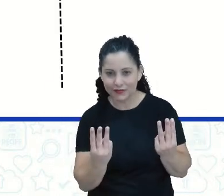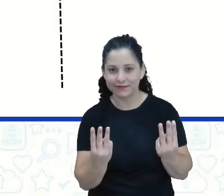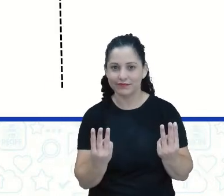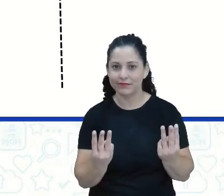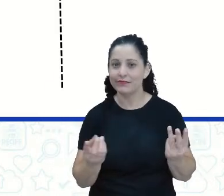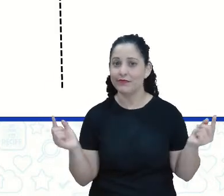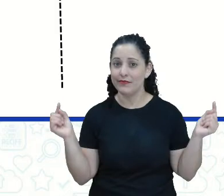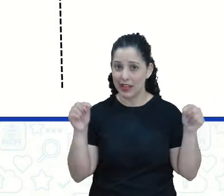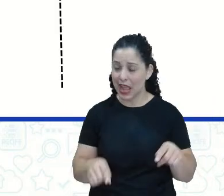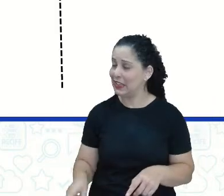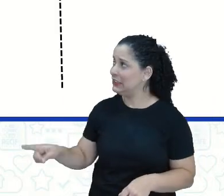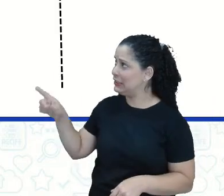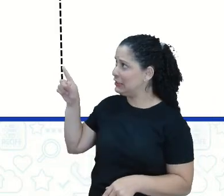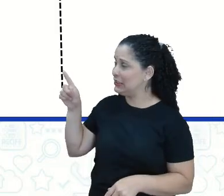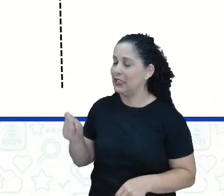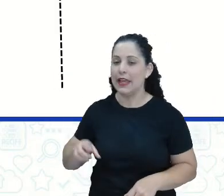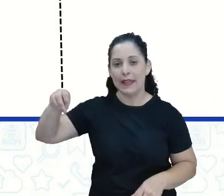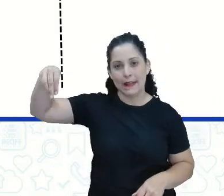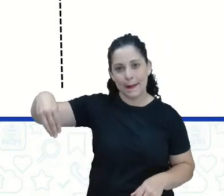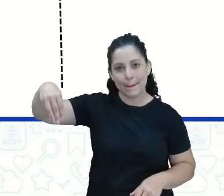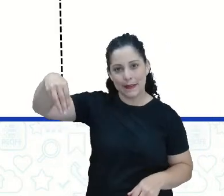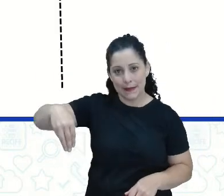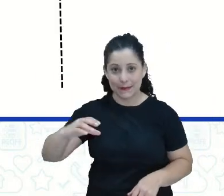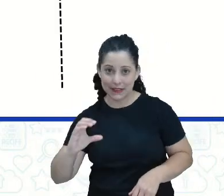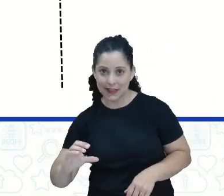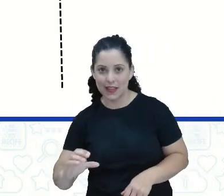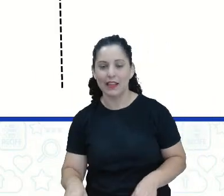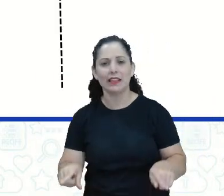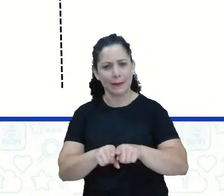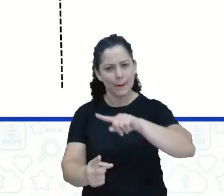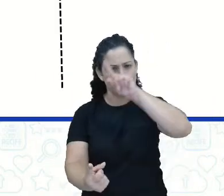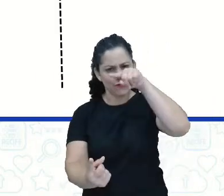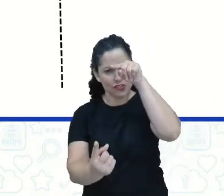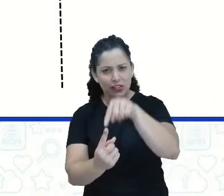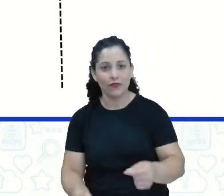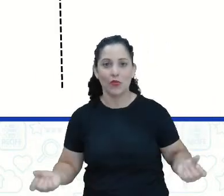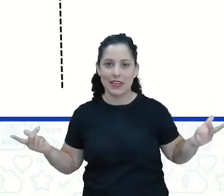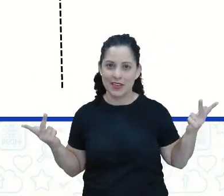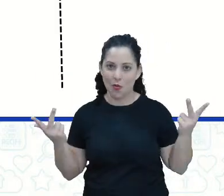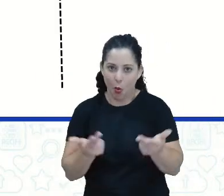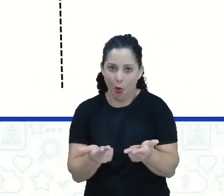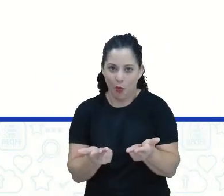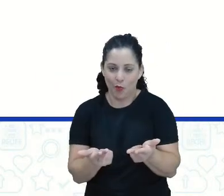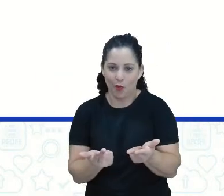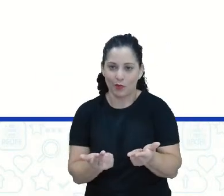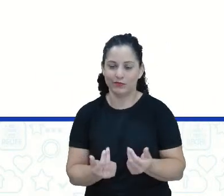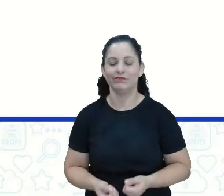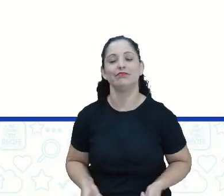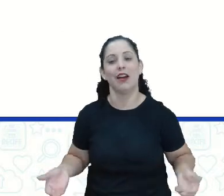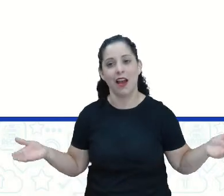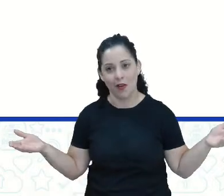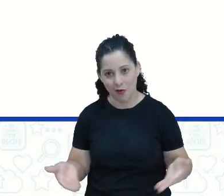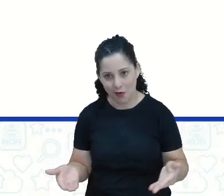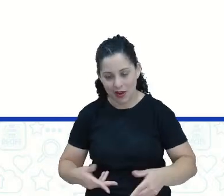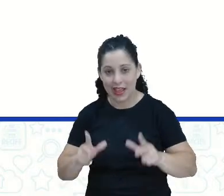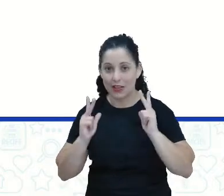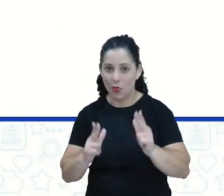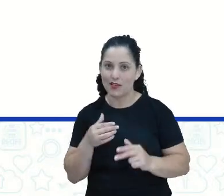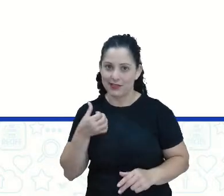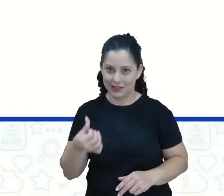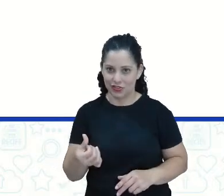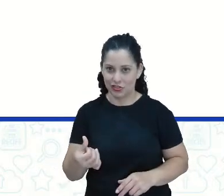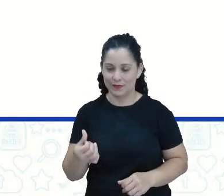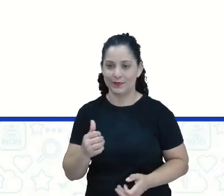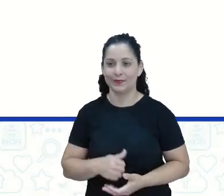o objetivo do MMC é deixar os denominadores iguais. Agora, ambos vão ficar igual a 6. Então, eu vou deixar assim.